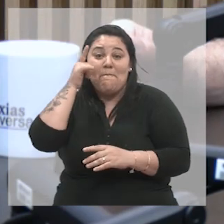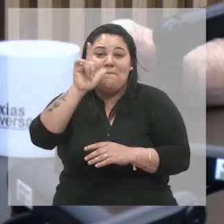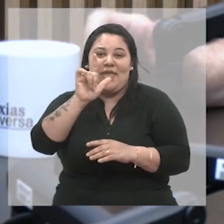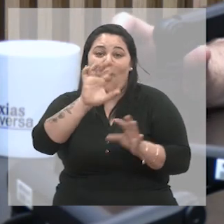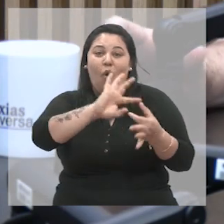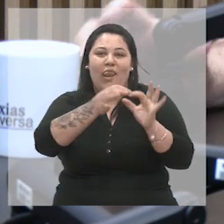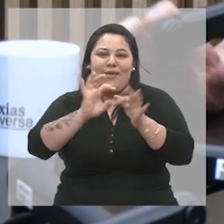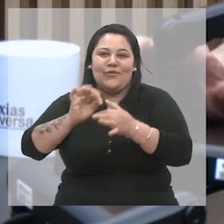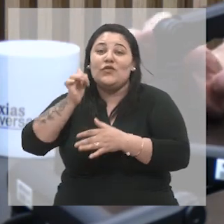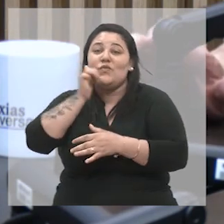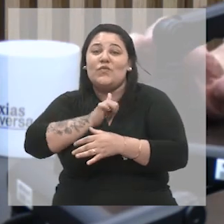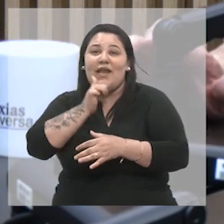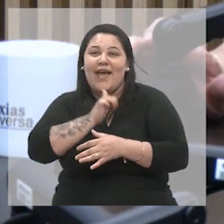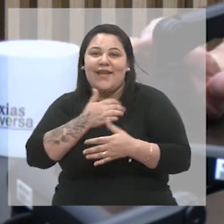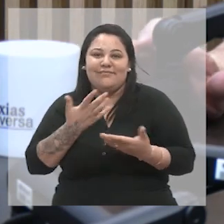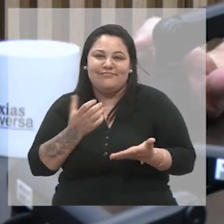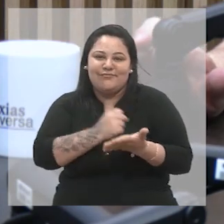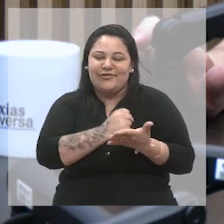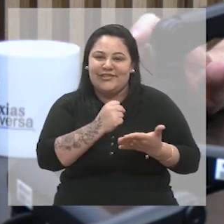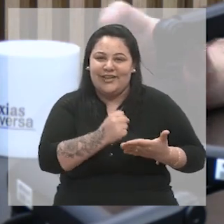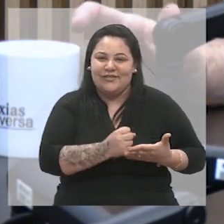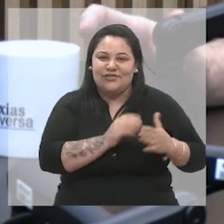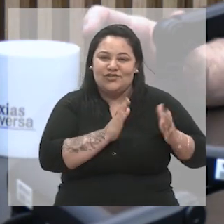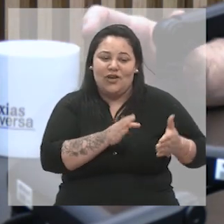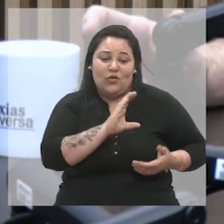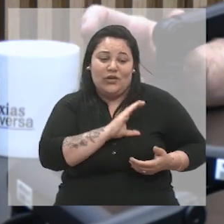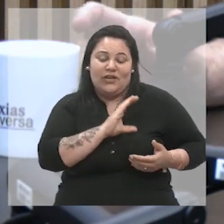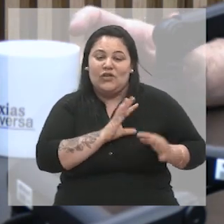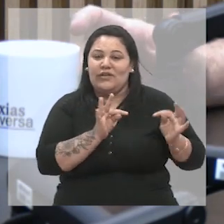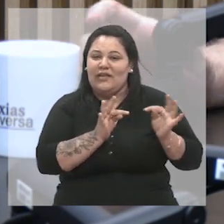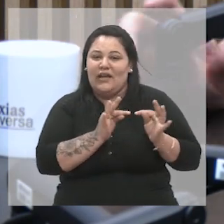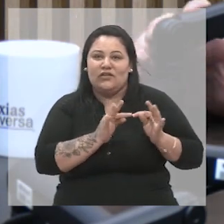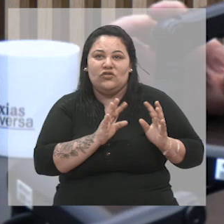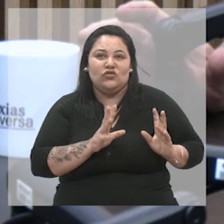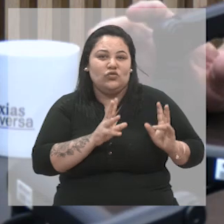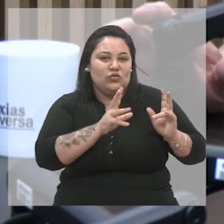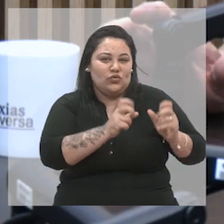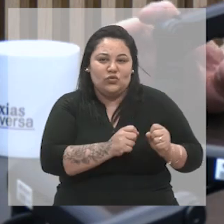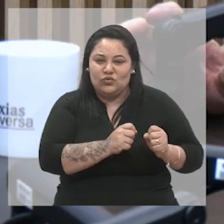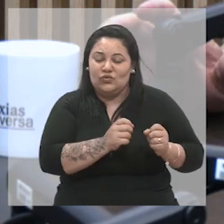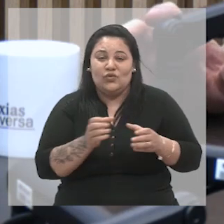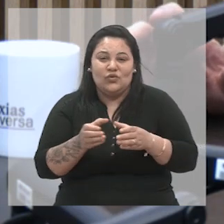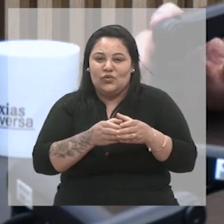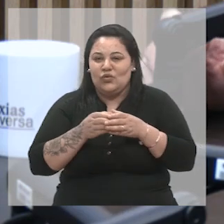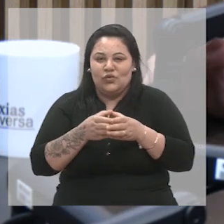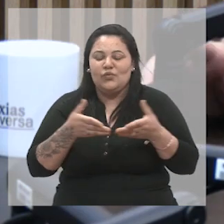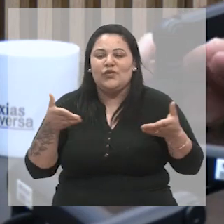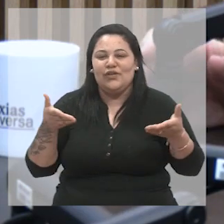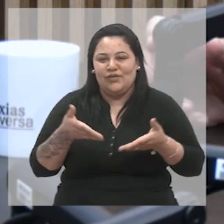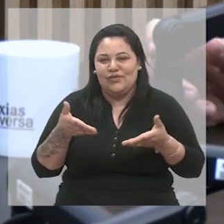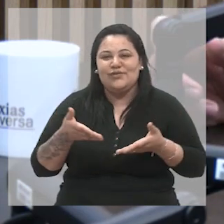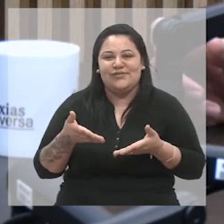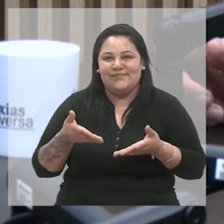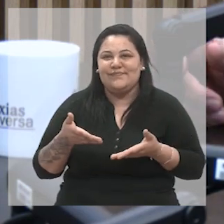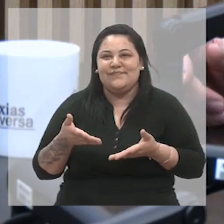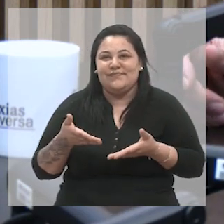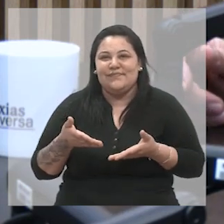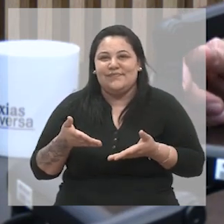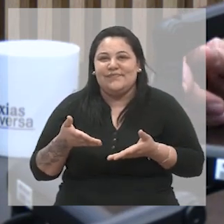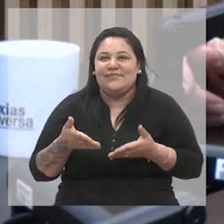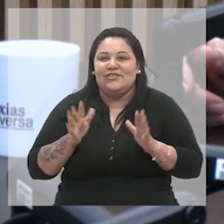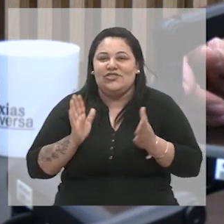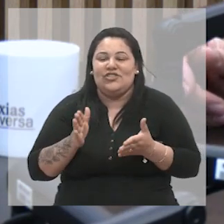né? E tá o Elinho como técnico, o Morten é o coordenador técnico, e montaram esse time aí que hoje, né? E